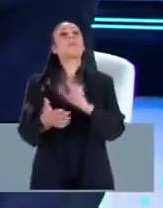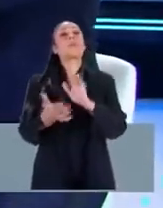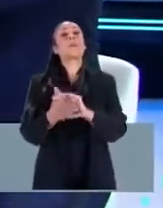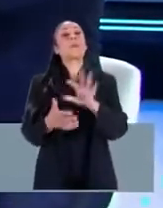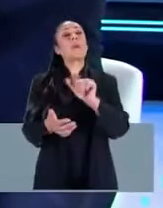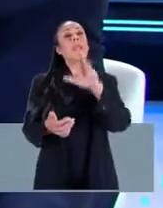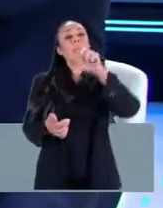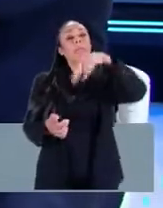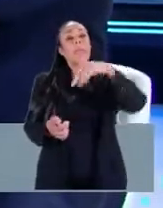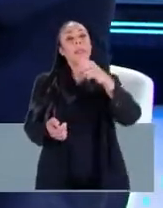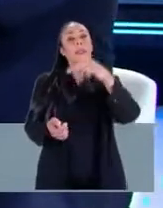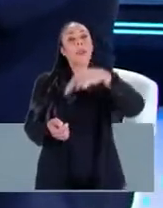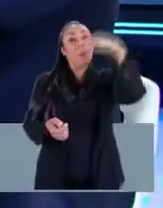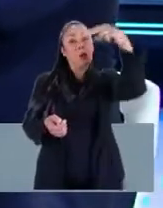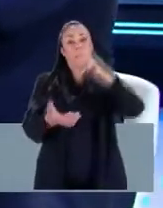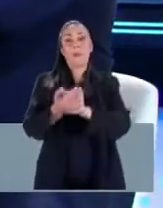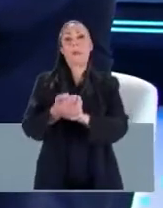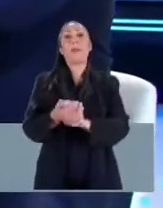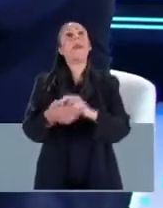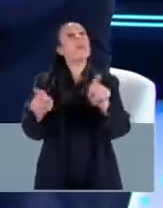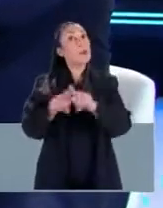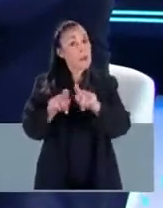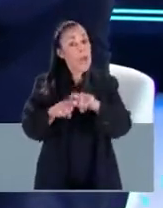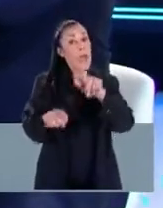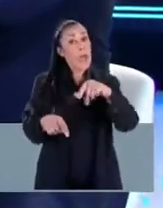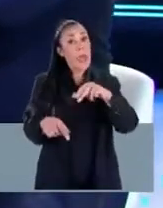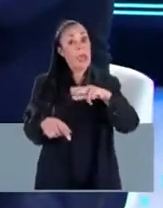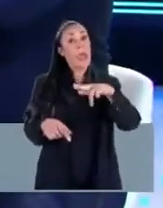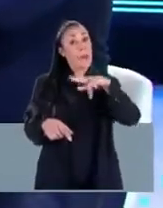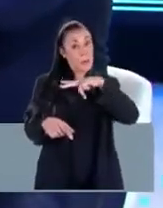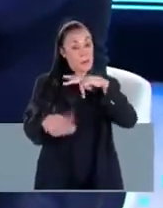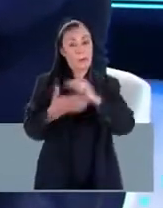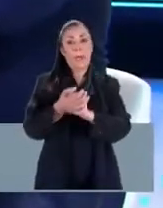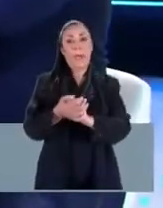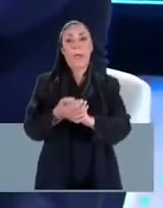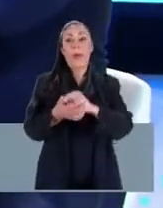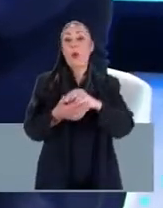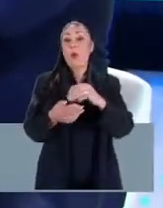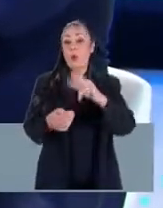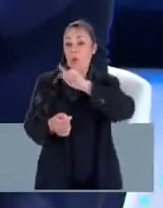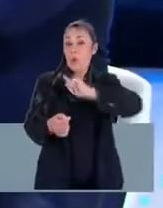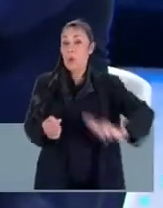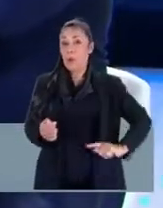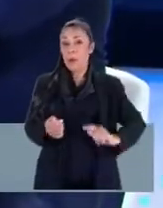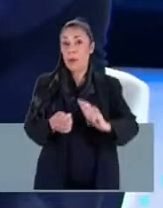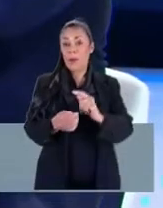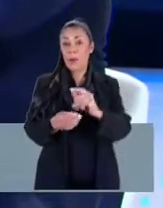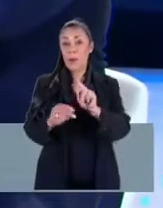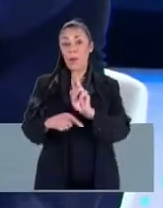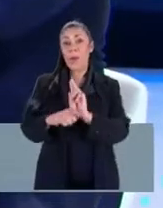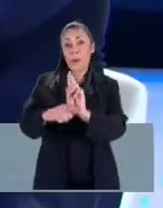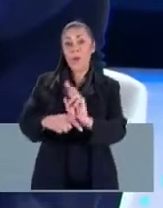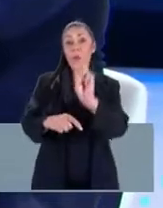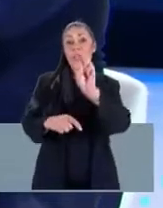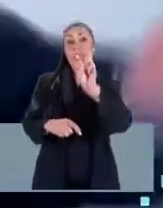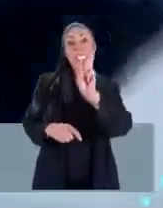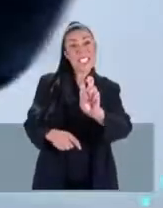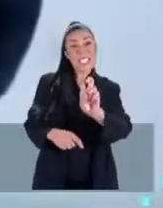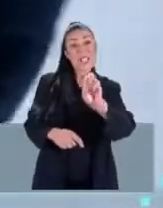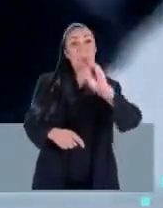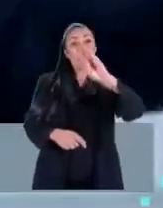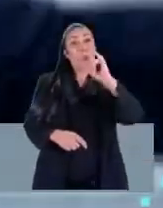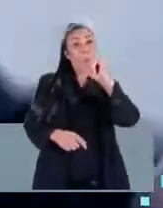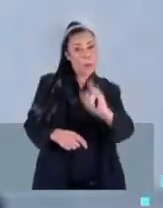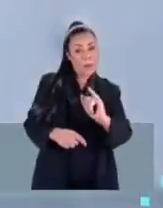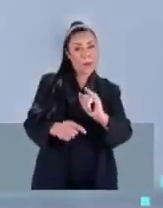A Transnordestina ela é privada. O governo brasileiro colocou 5 bilhões de financiamento para a gente fazer uma ligação Porto de Peçanha ao